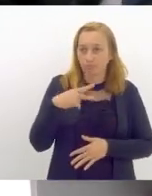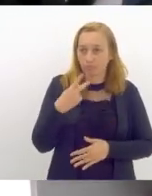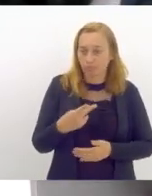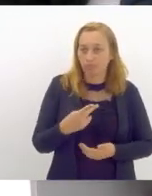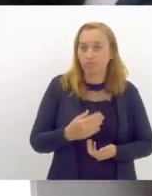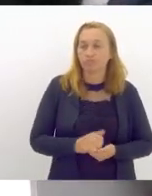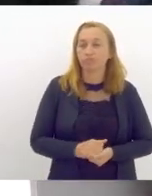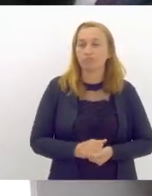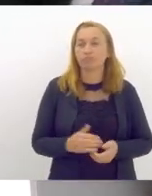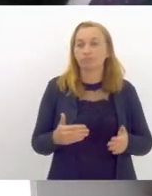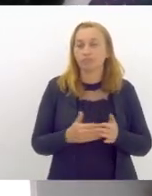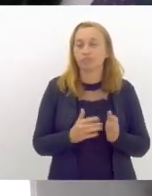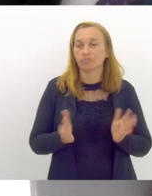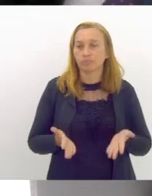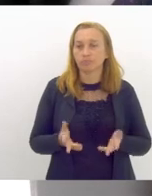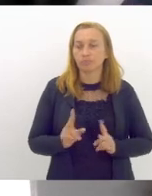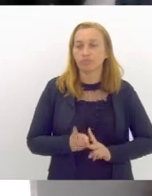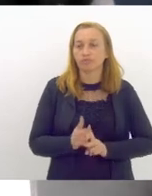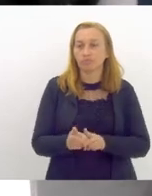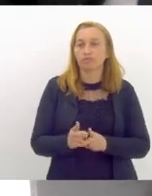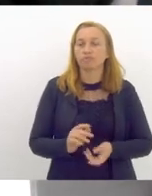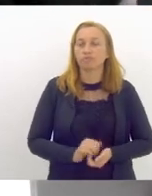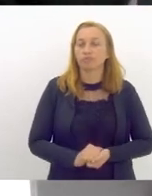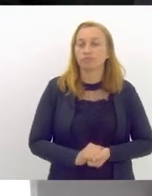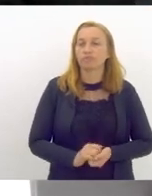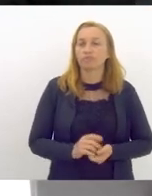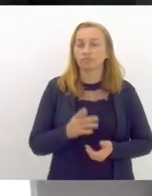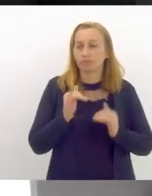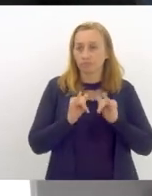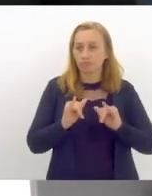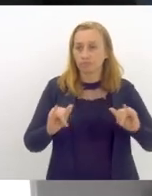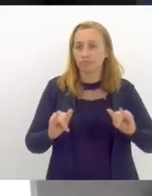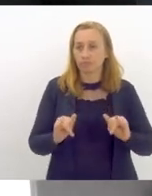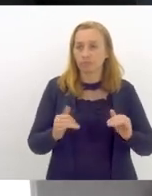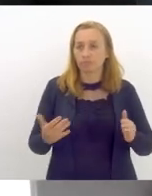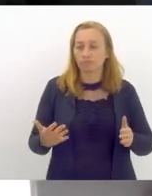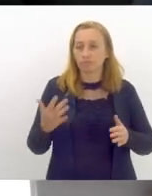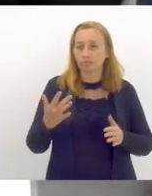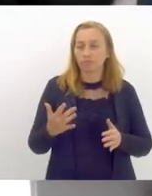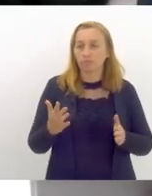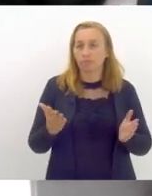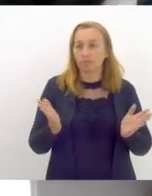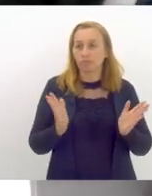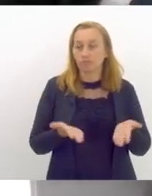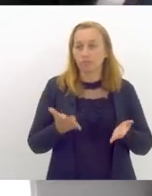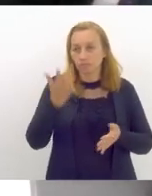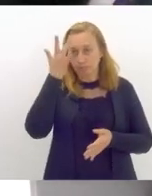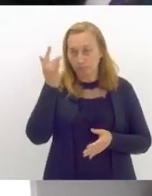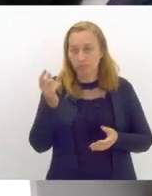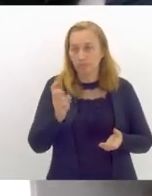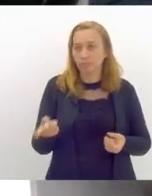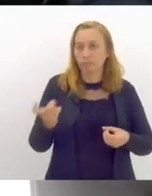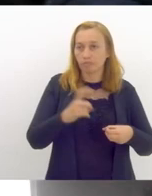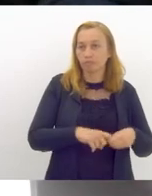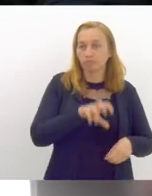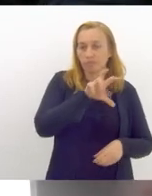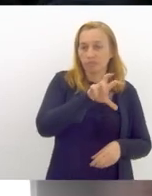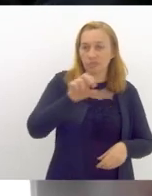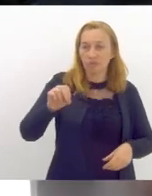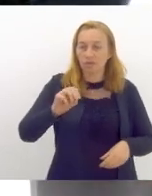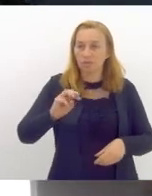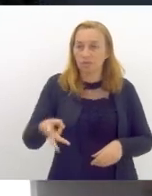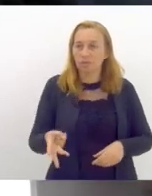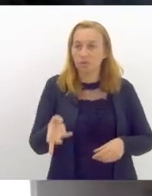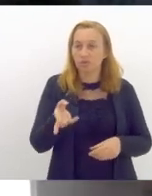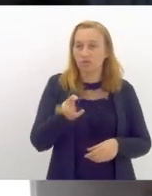até hoje desse jeito e para anunciar que de hoje para amanhã nós estamos devolvendo 500 milhões das nossas economias